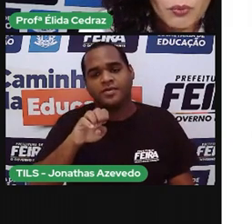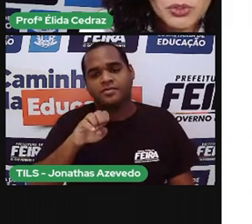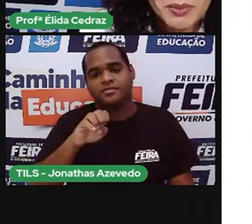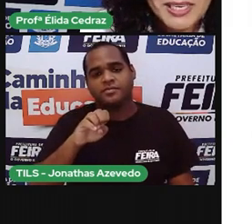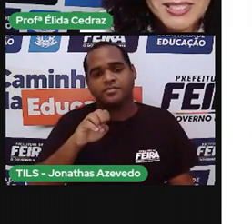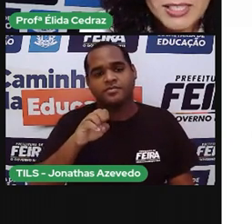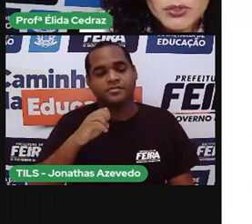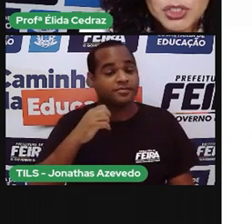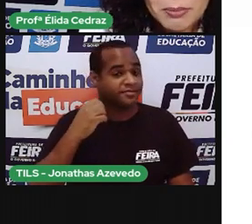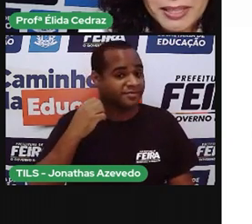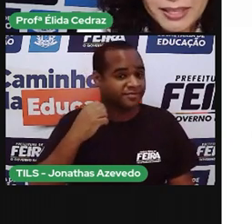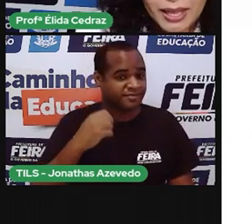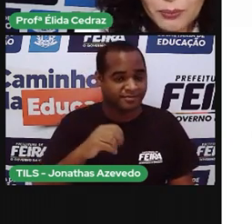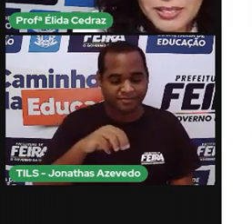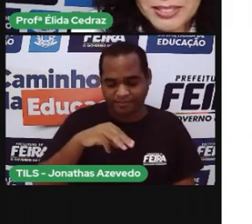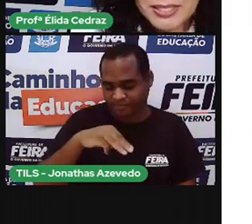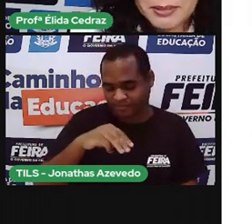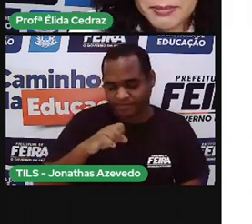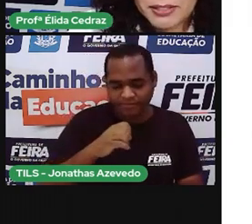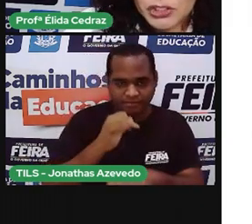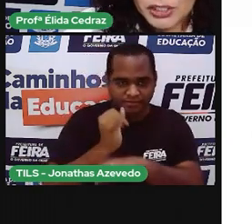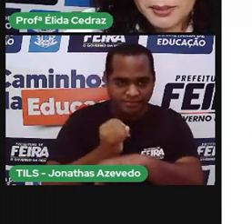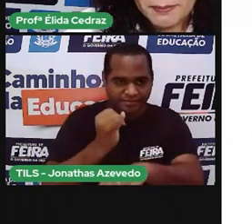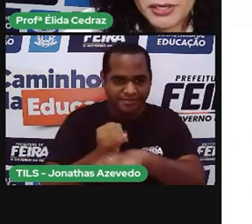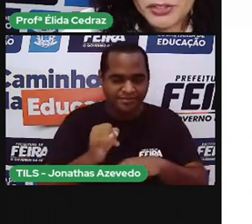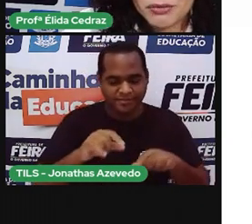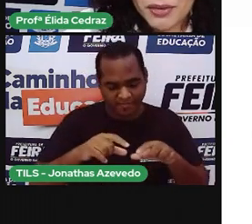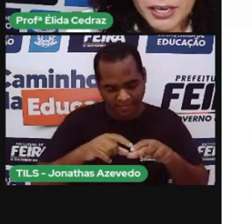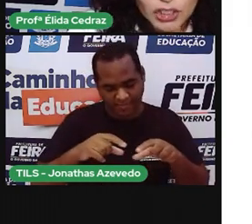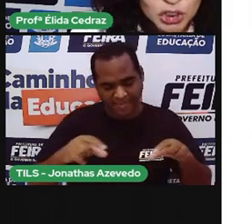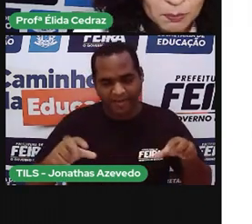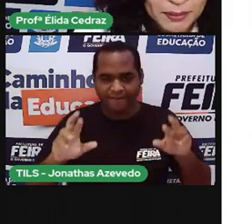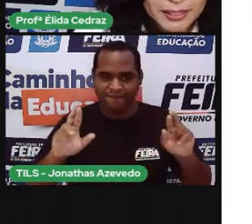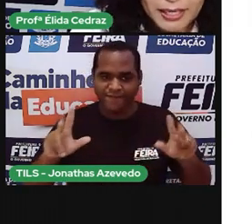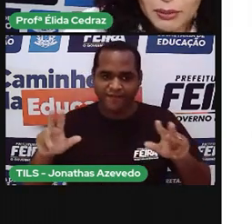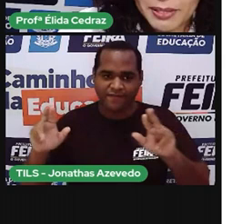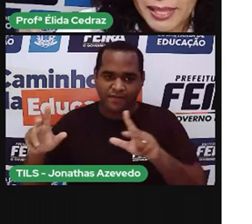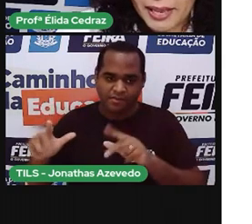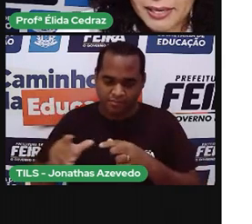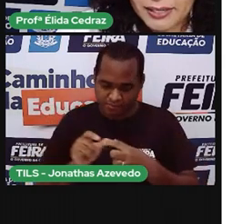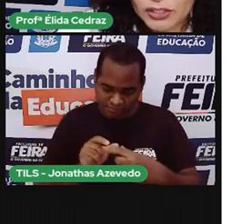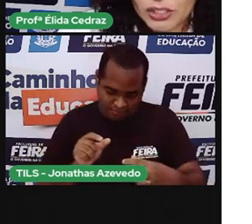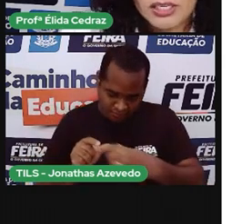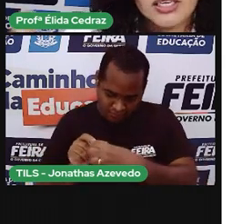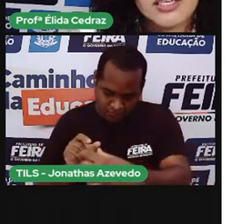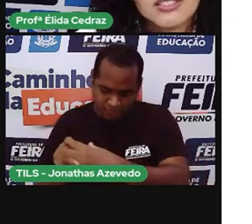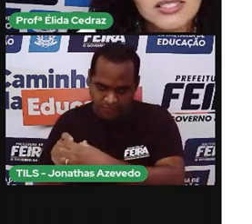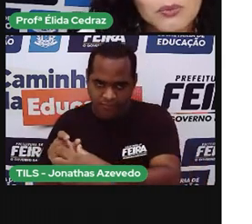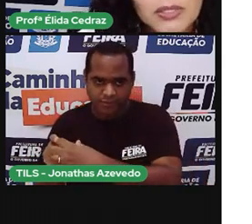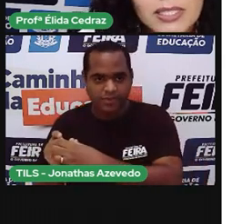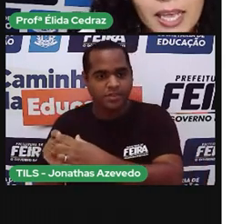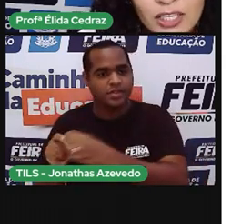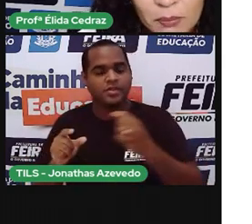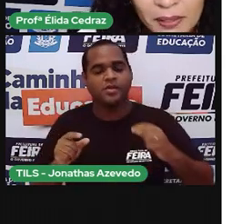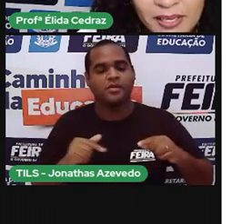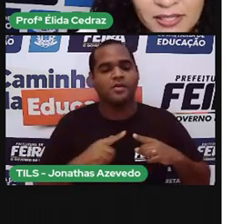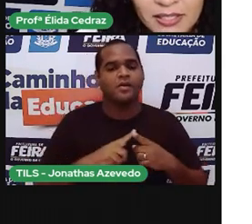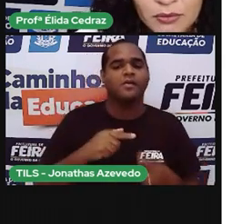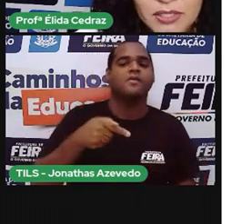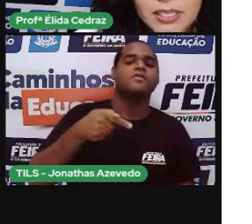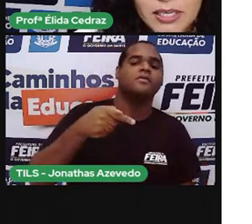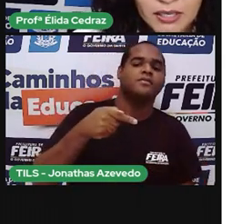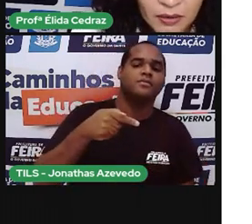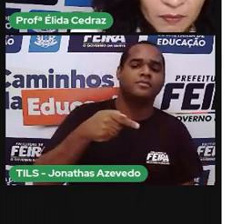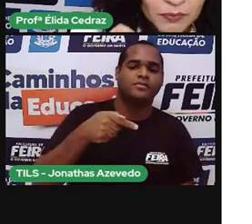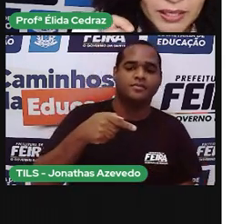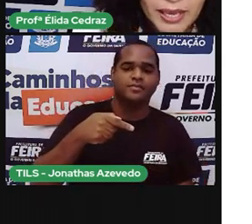com os pedacinhos de metal em cima de tamanho diferente de pequeno até grand-lancy é